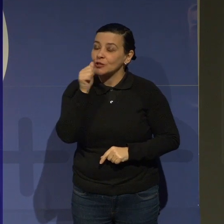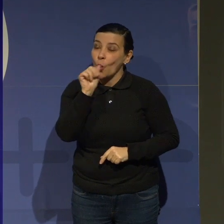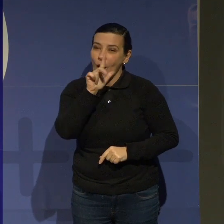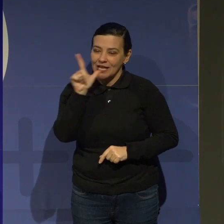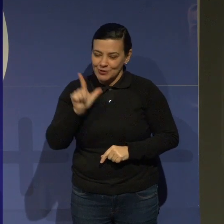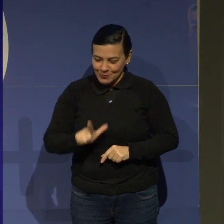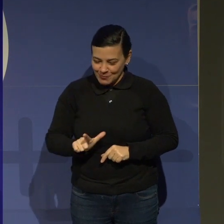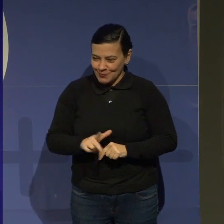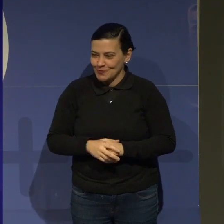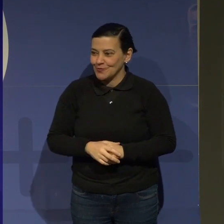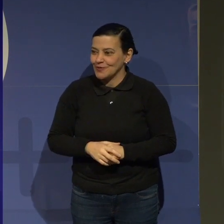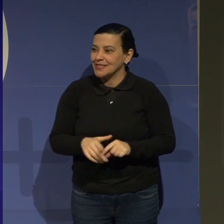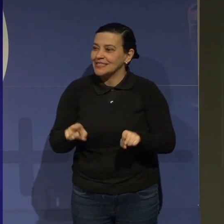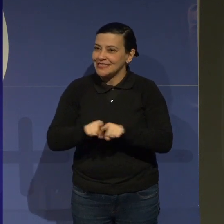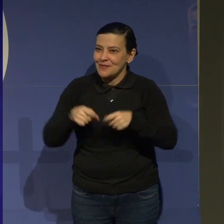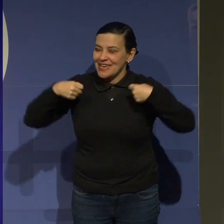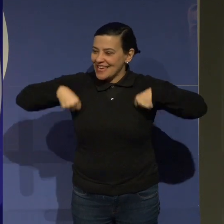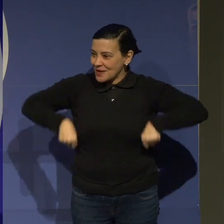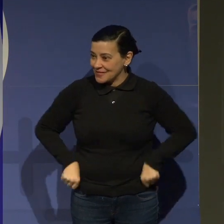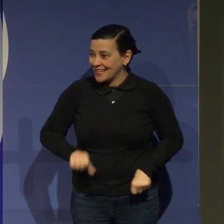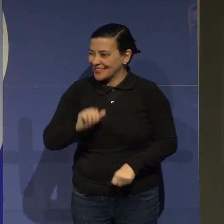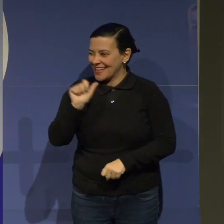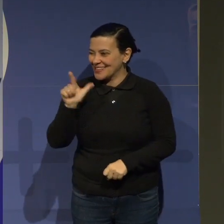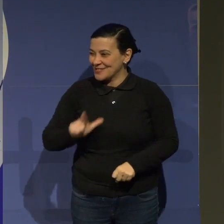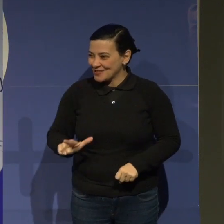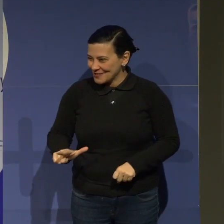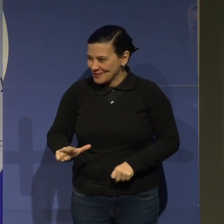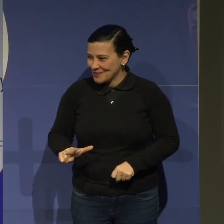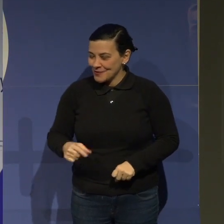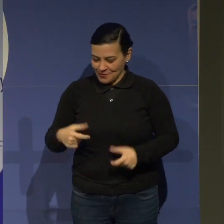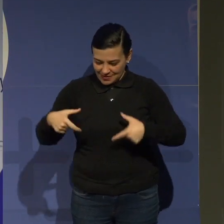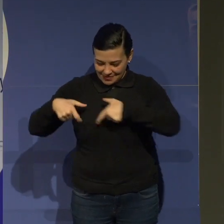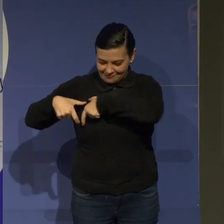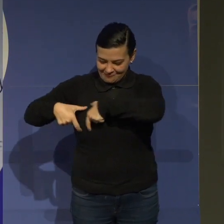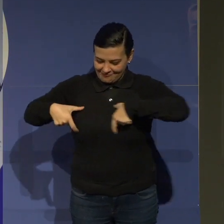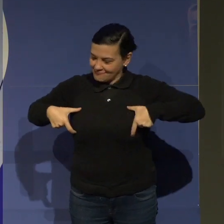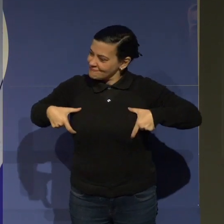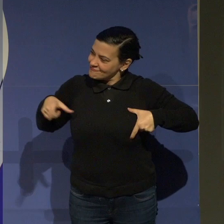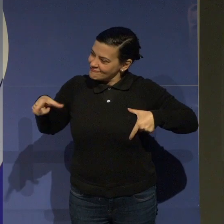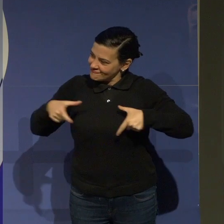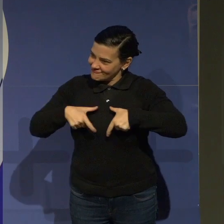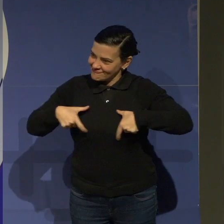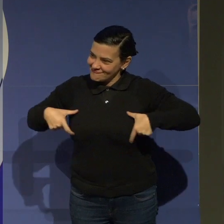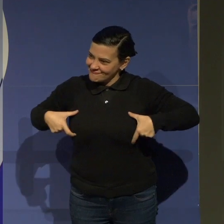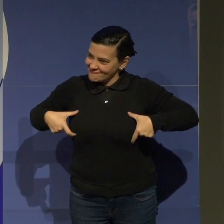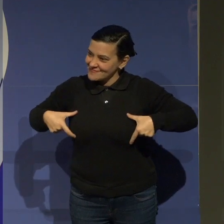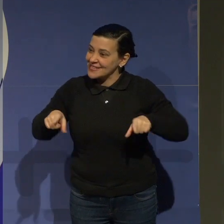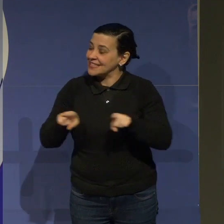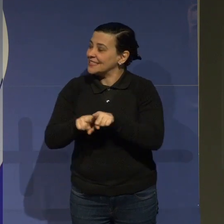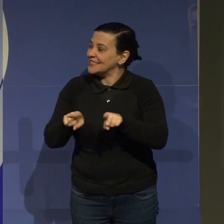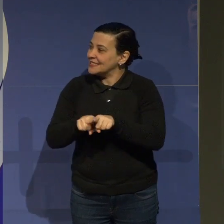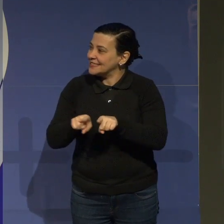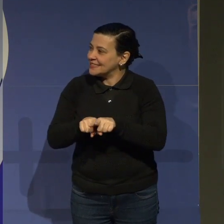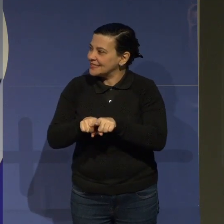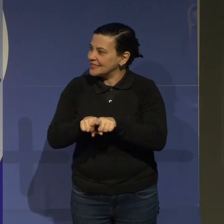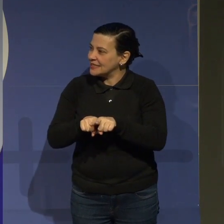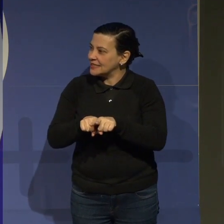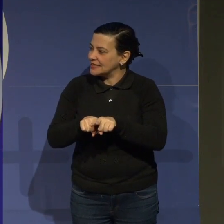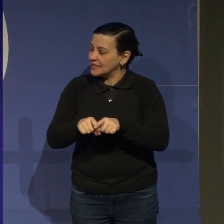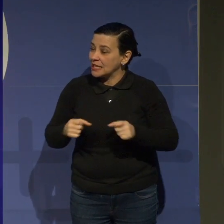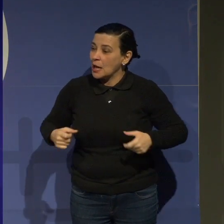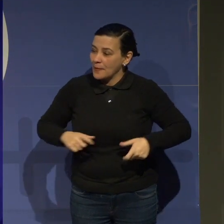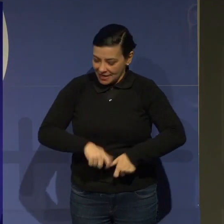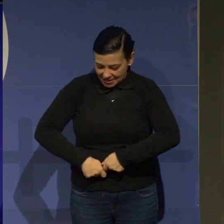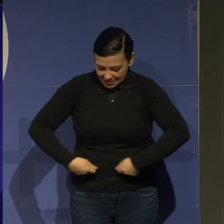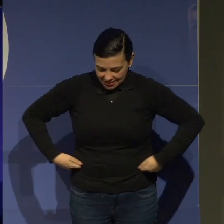azul, camiseta azul, escrito Power to the People no canto esquerdo, jaqueta jeans